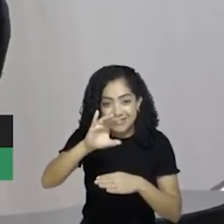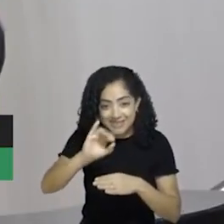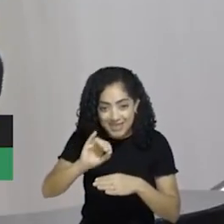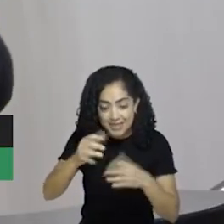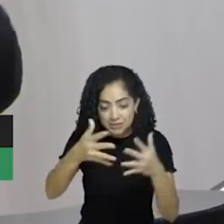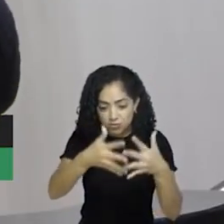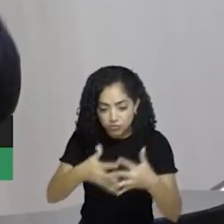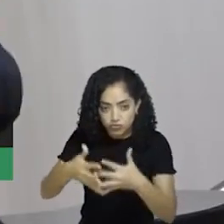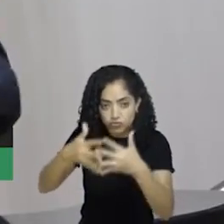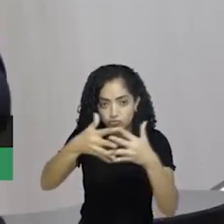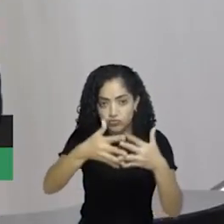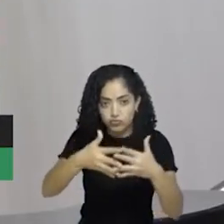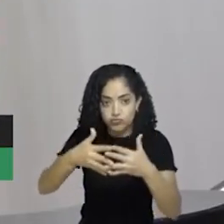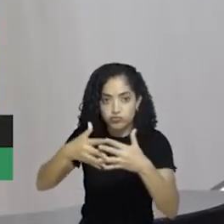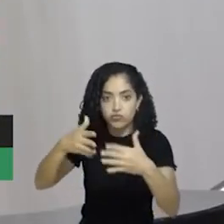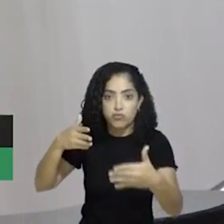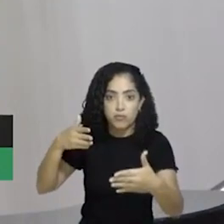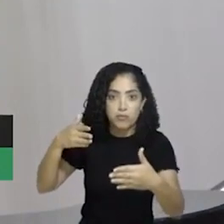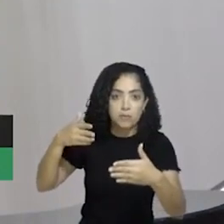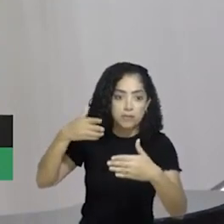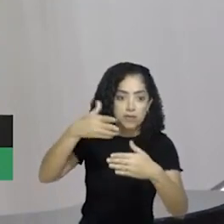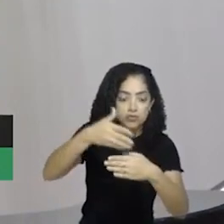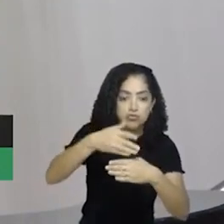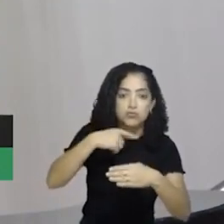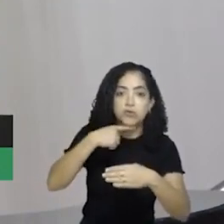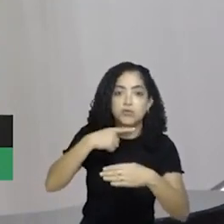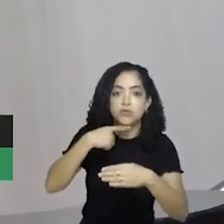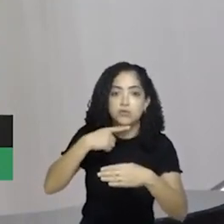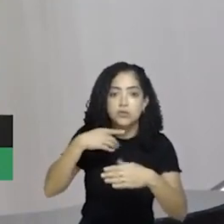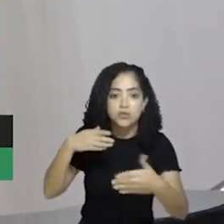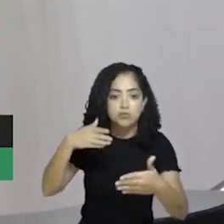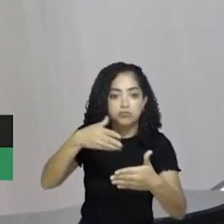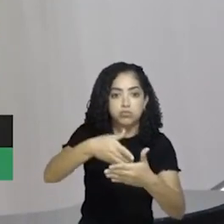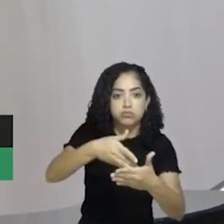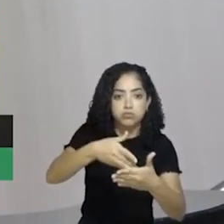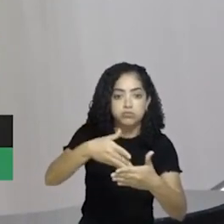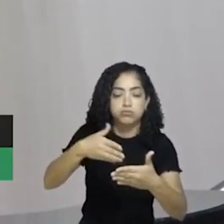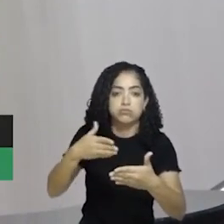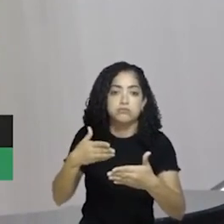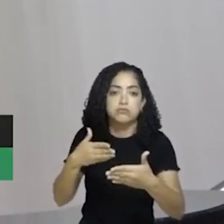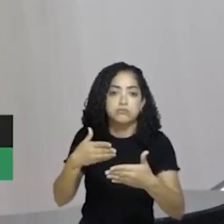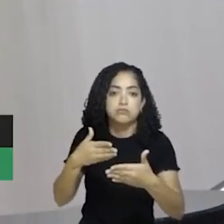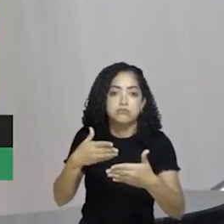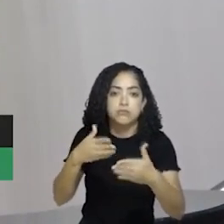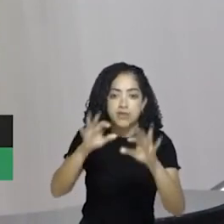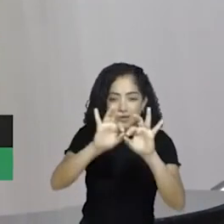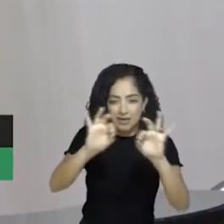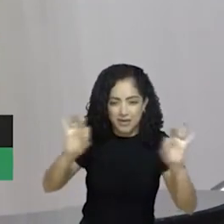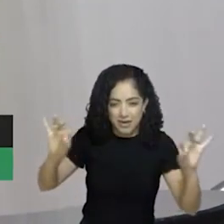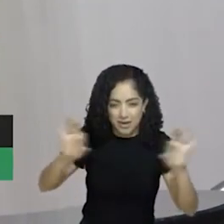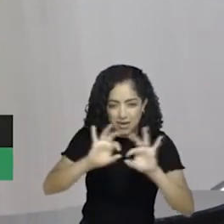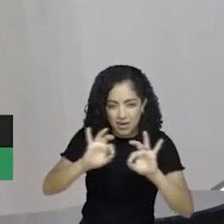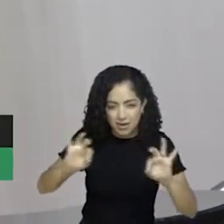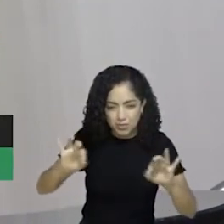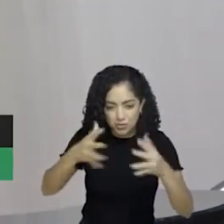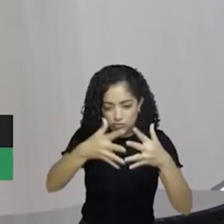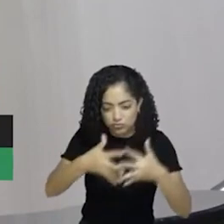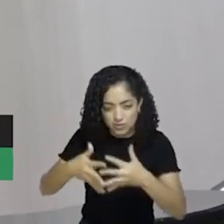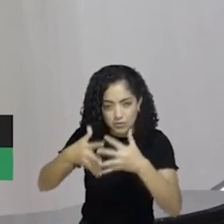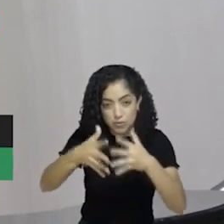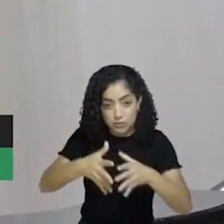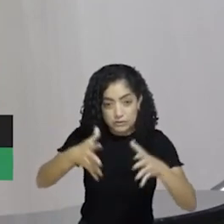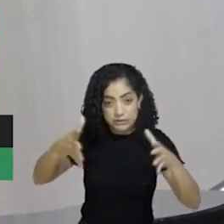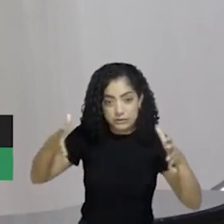engajaram naquela estrutura metálica carretas com carros caminhões cegonha hoje